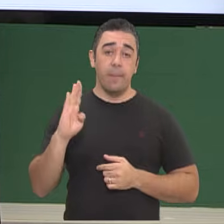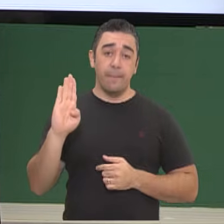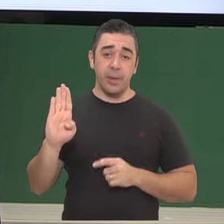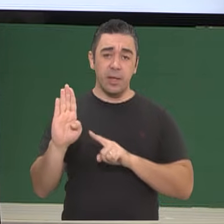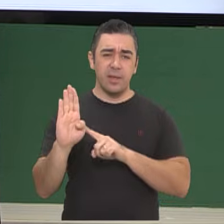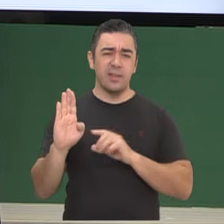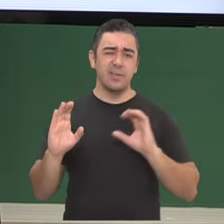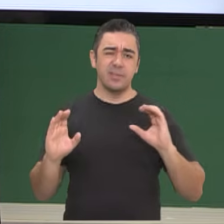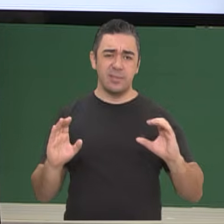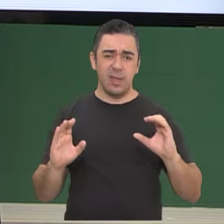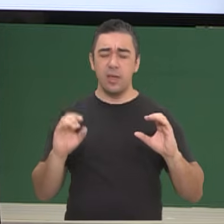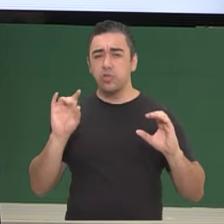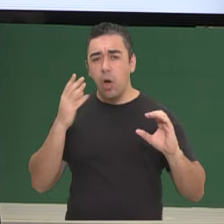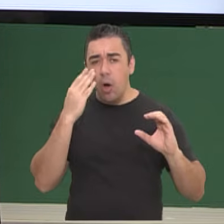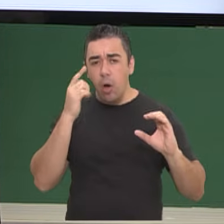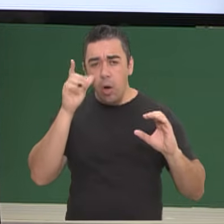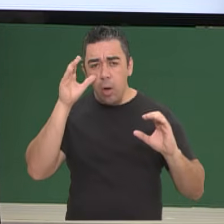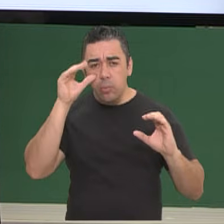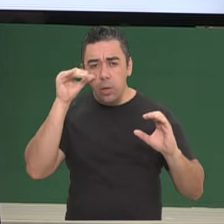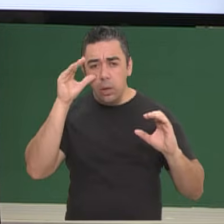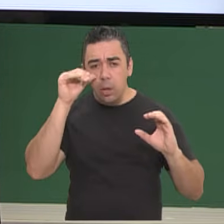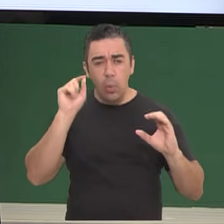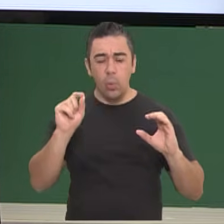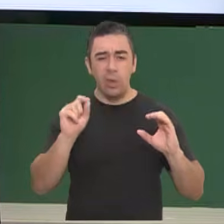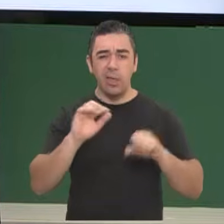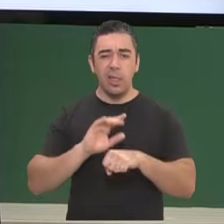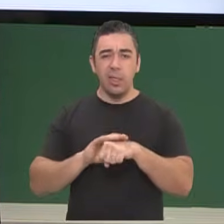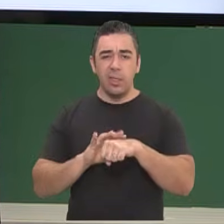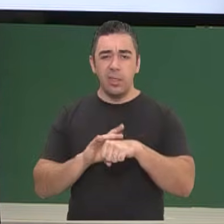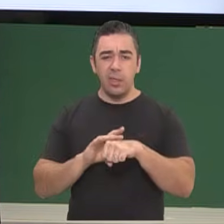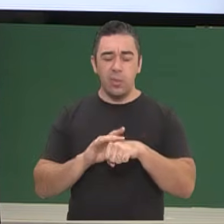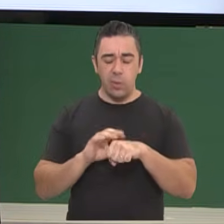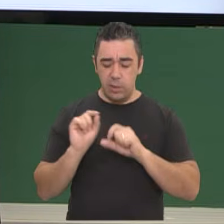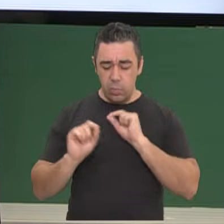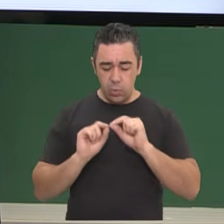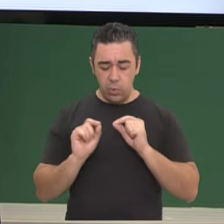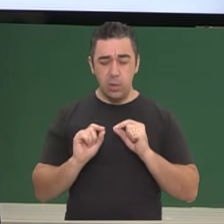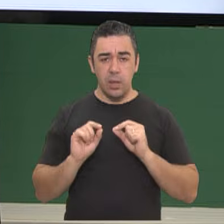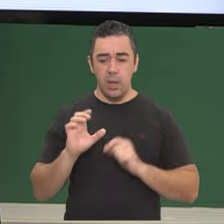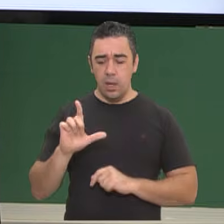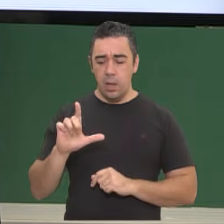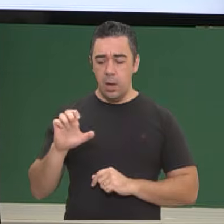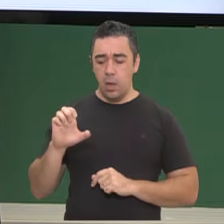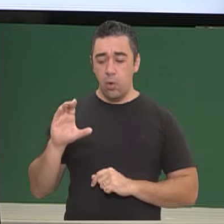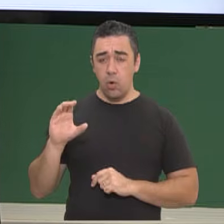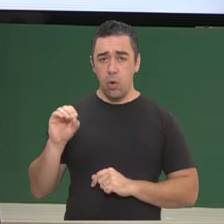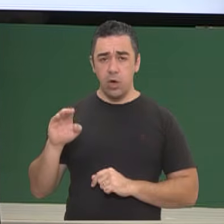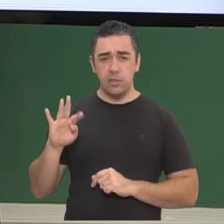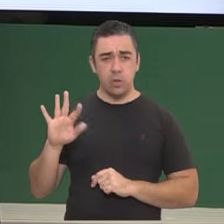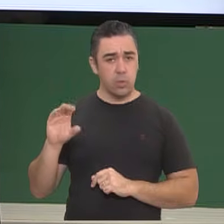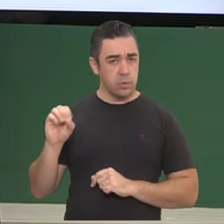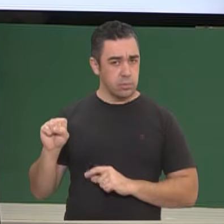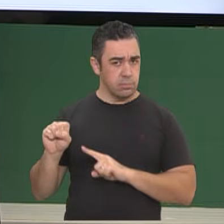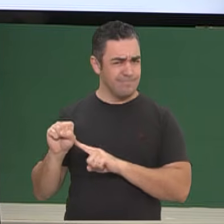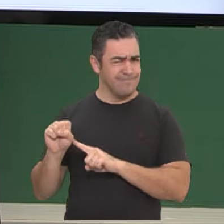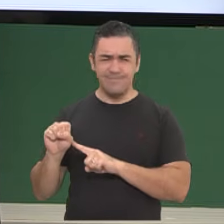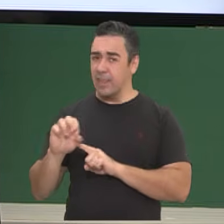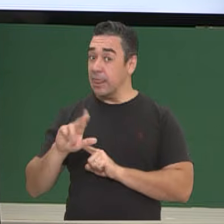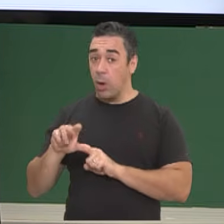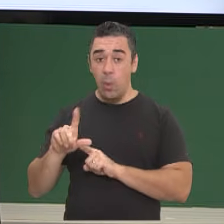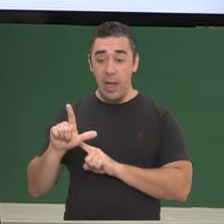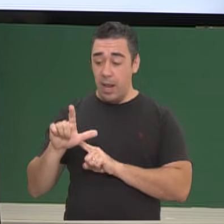gente, a letra C, só por curiosidade, está dizendo aqui que nessa doença os leucócitos do recém-nascido são destruídos. Não são os leucócitos, são